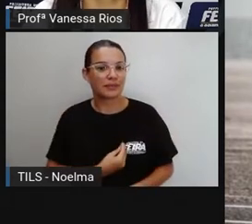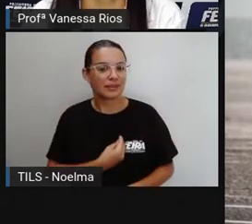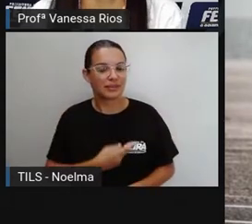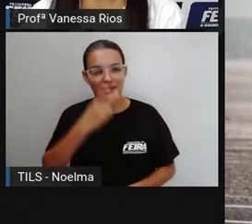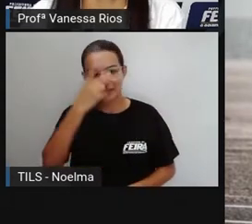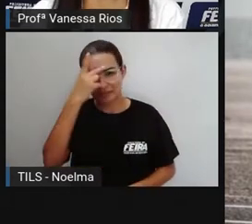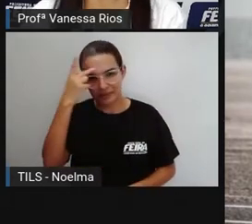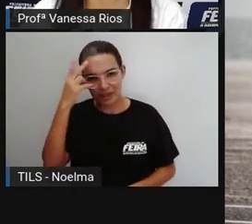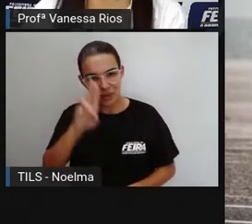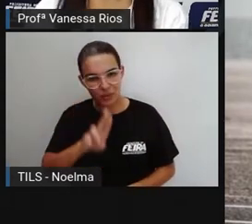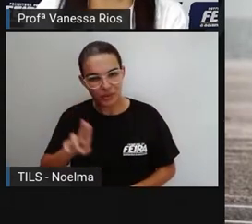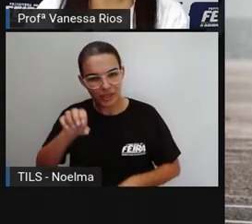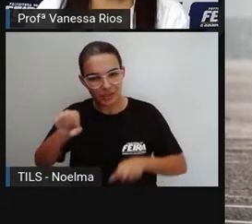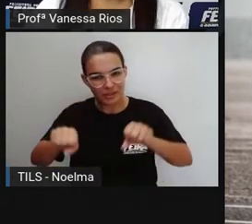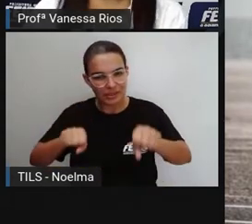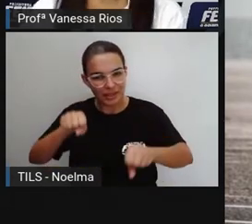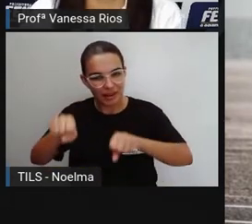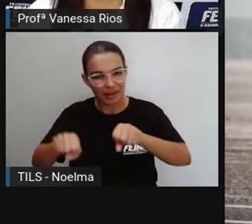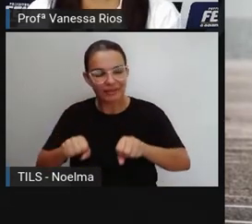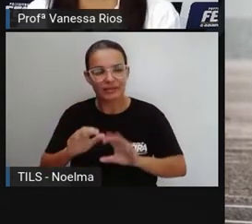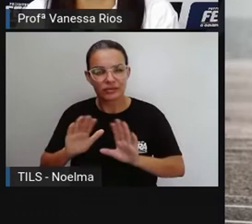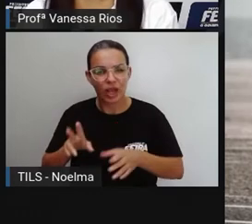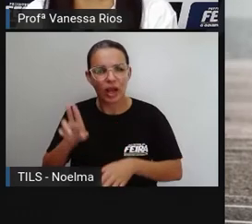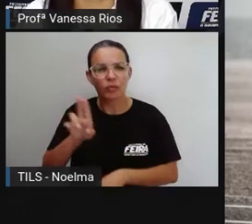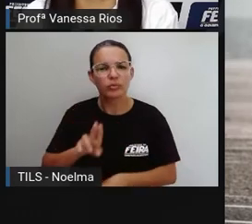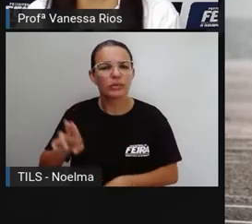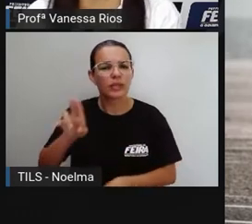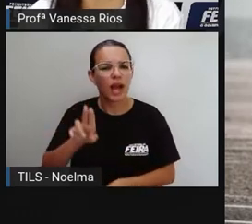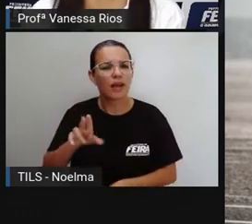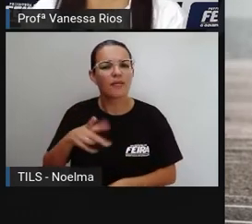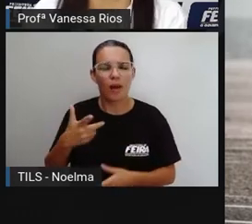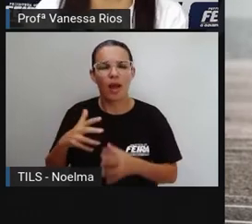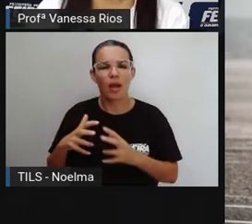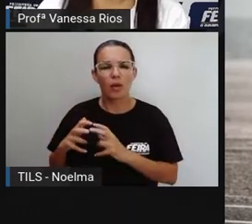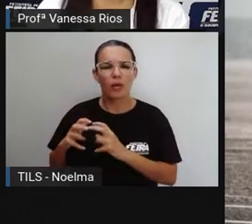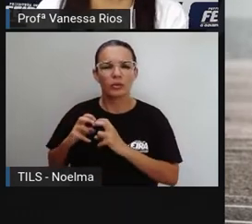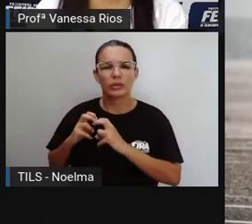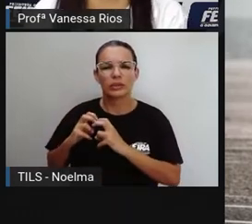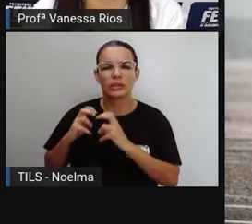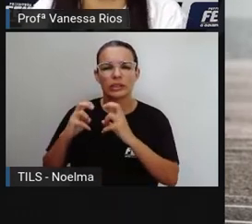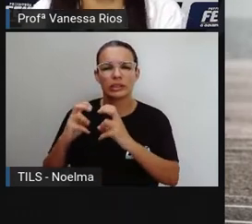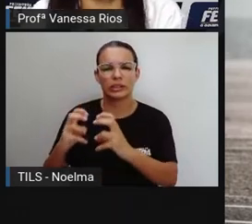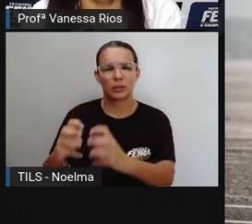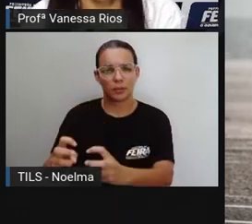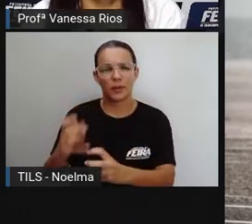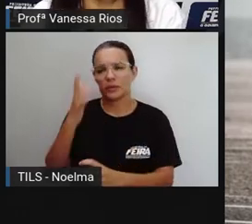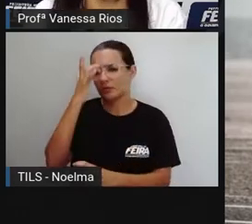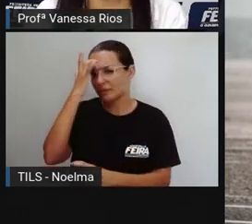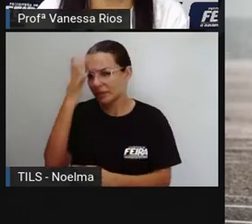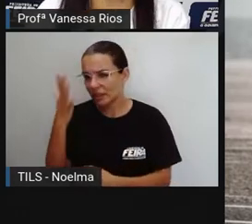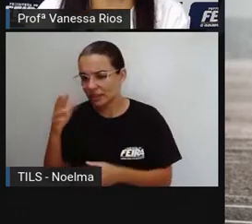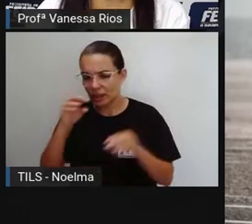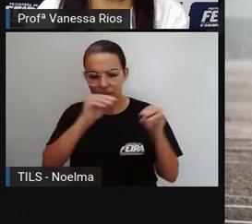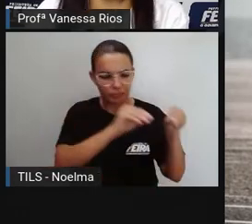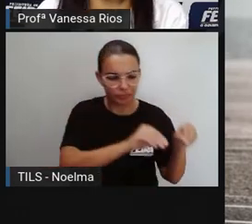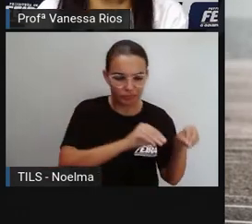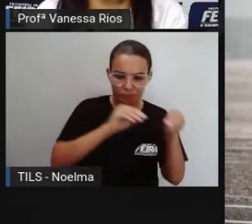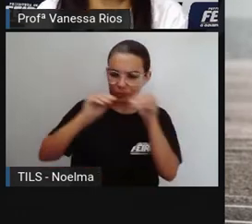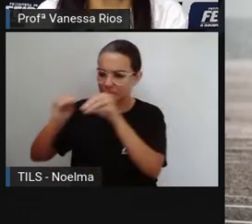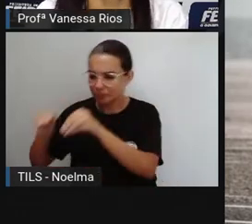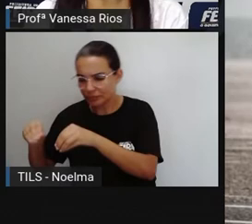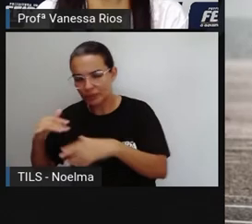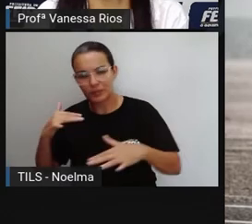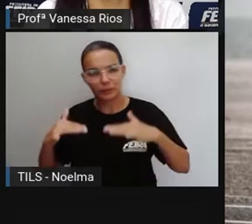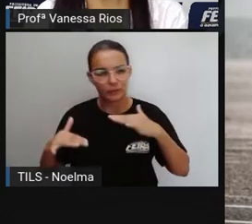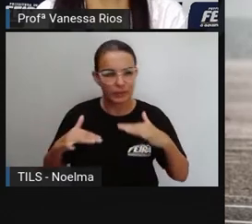bicicleta. Já utilizavam, né, como meio de transporte, né, como meio de facilitar aí a locomoção, a